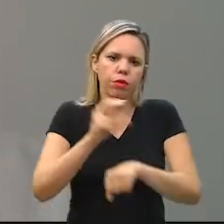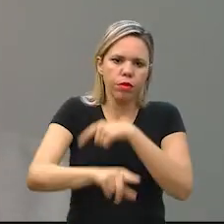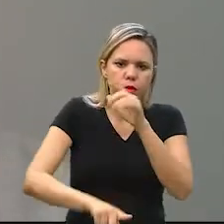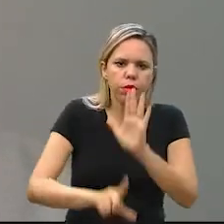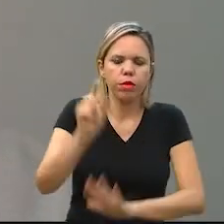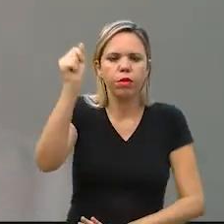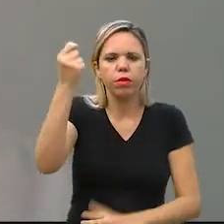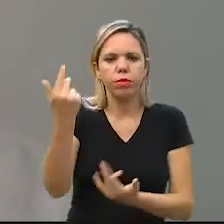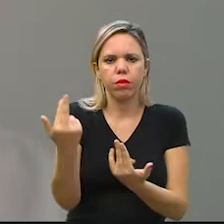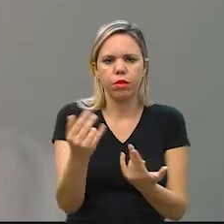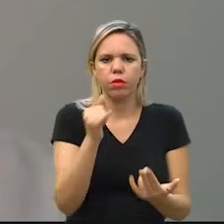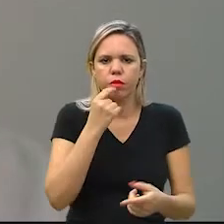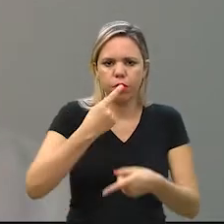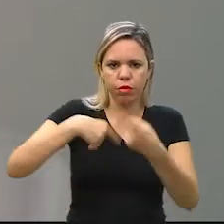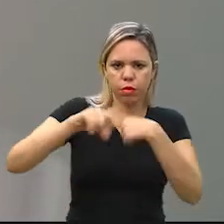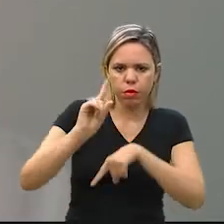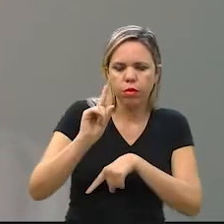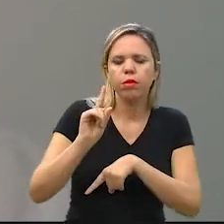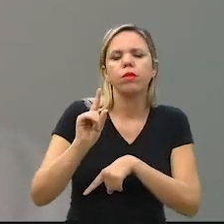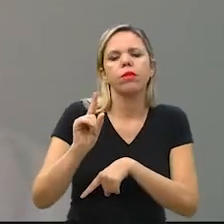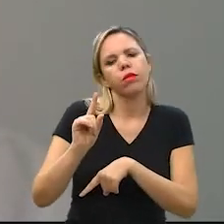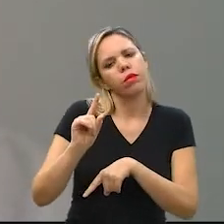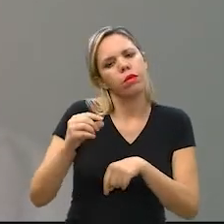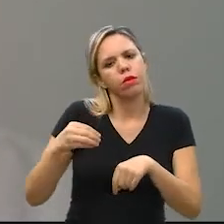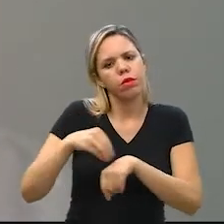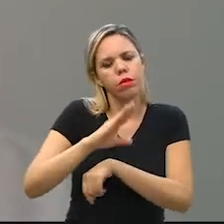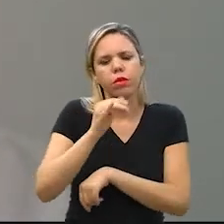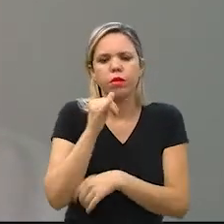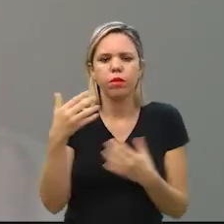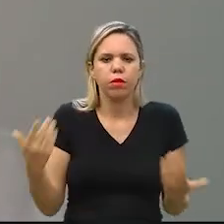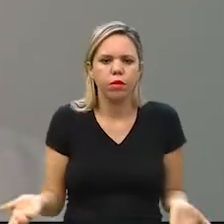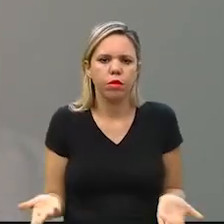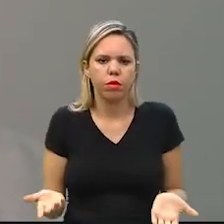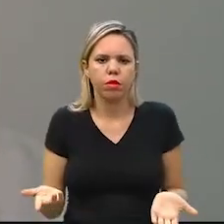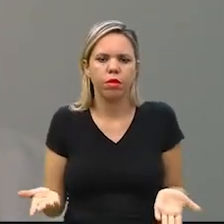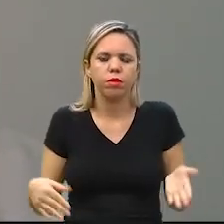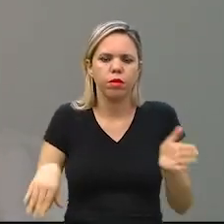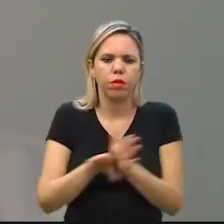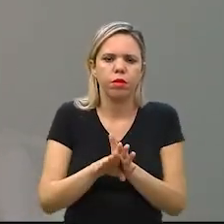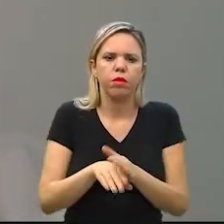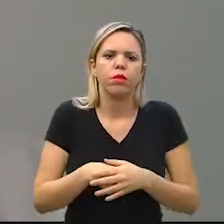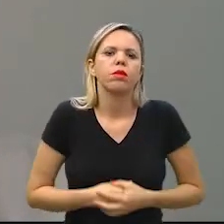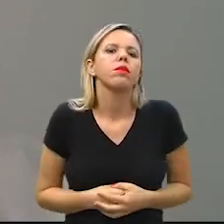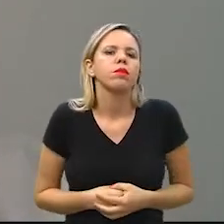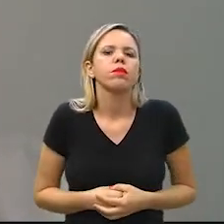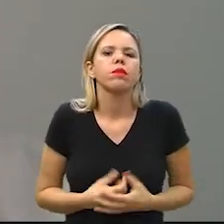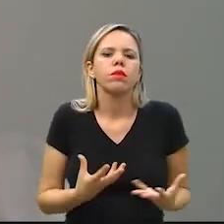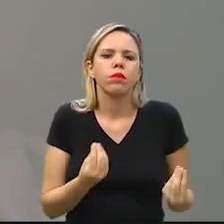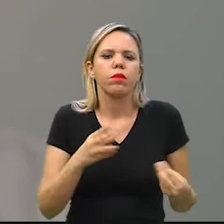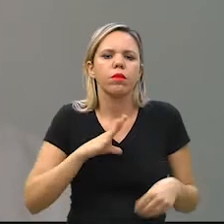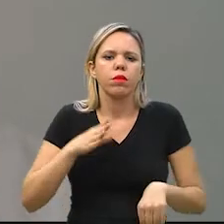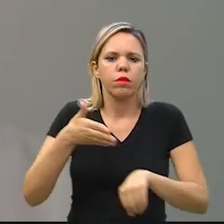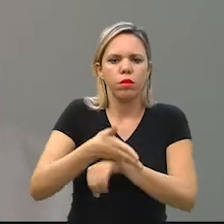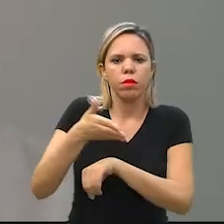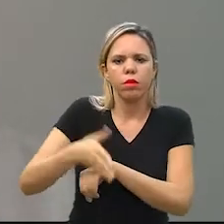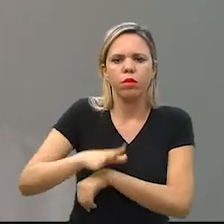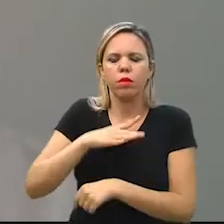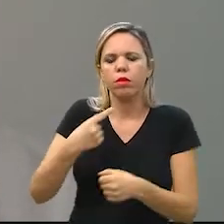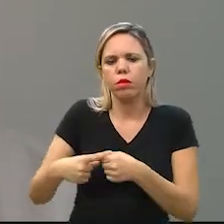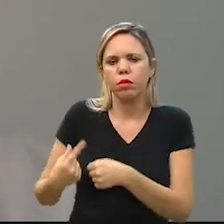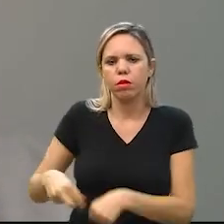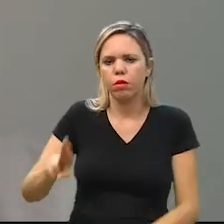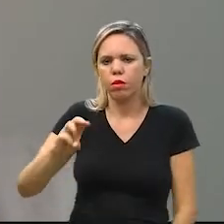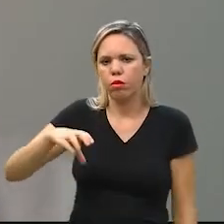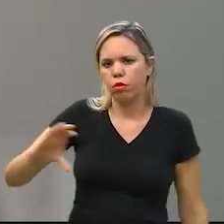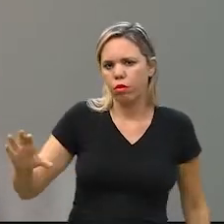renda, assim como um caso de sucesso assim que foi levado e chegou a muitas cidades da região metropolitana, aqui,